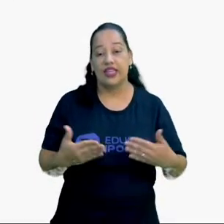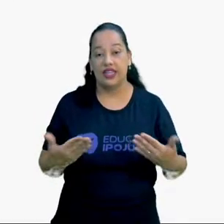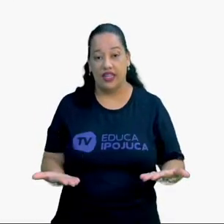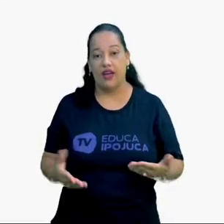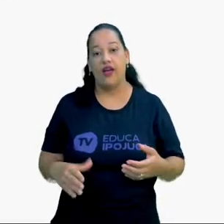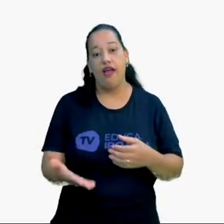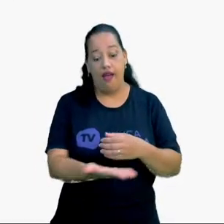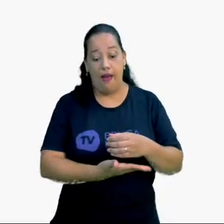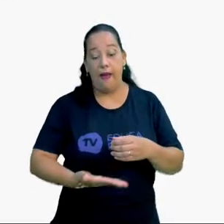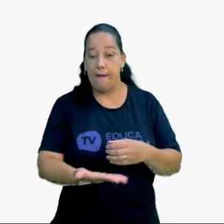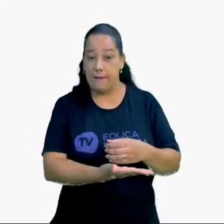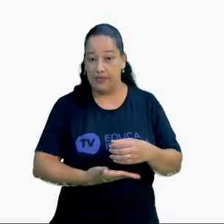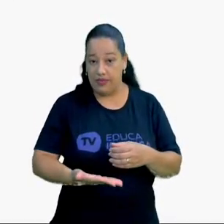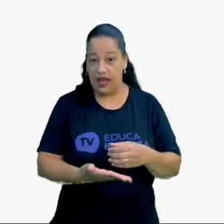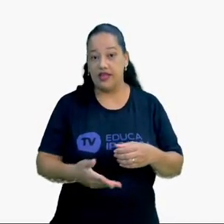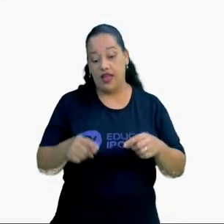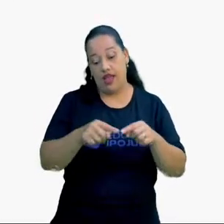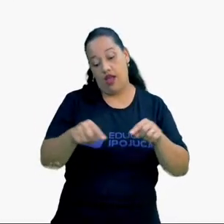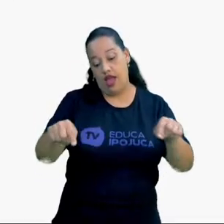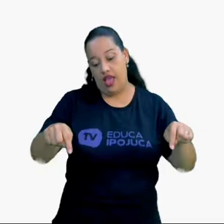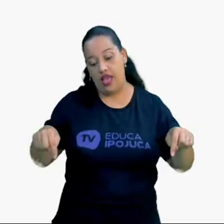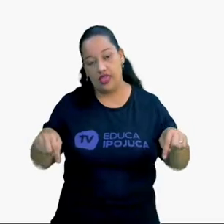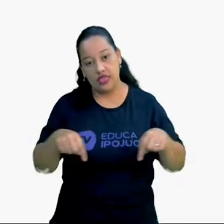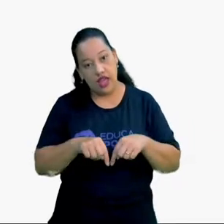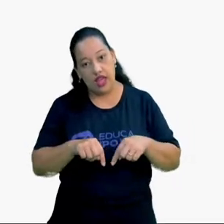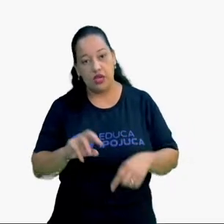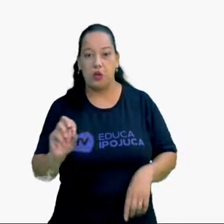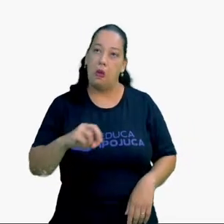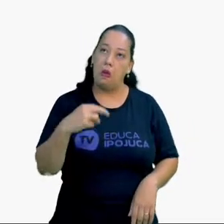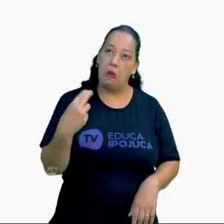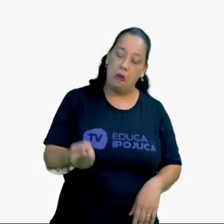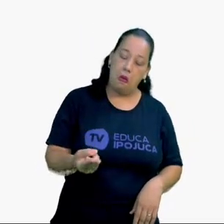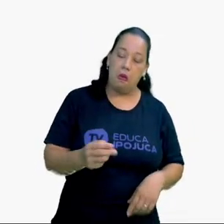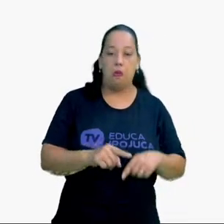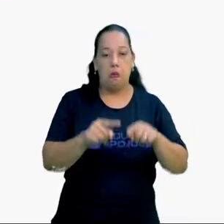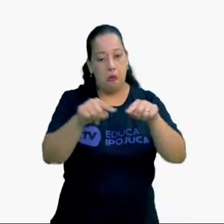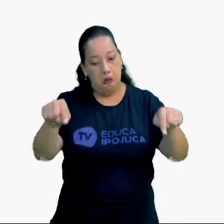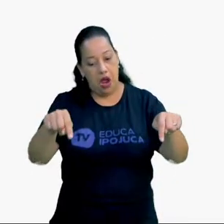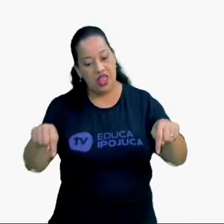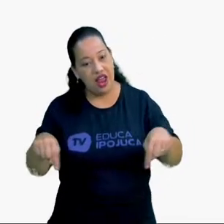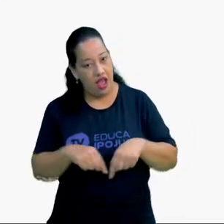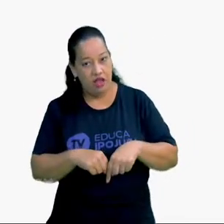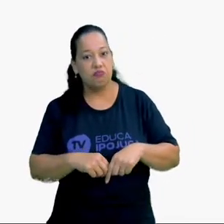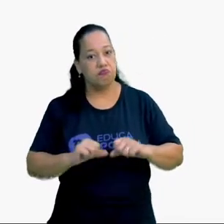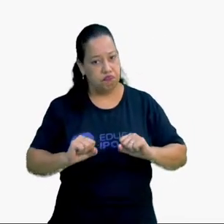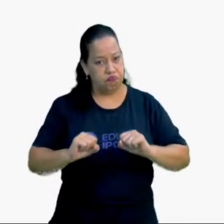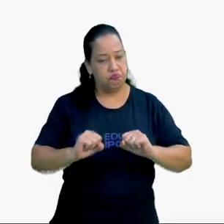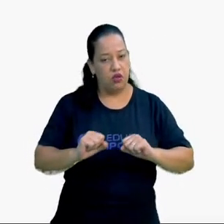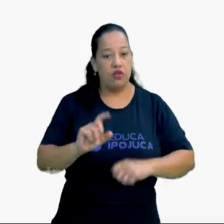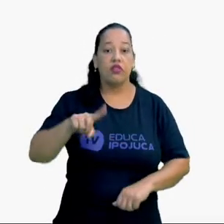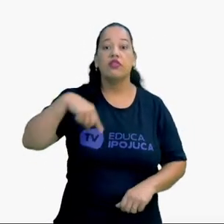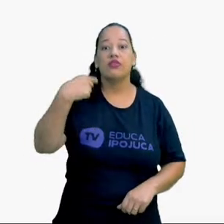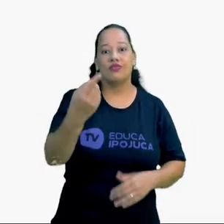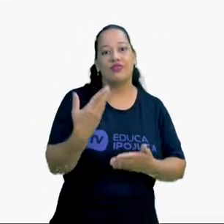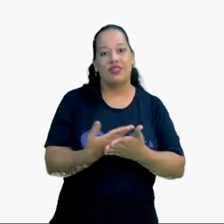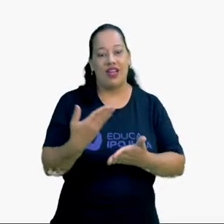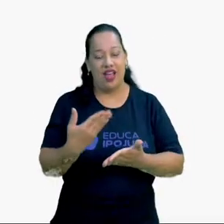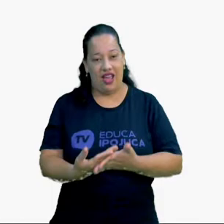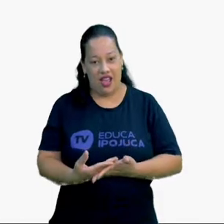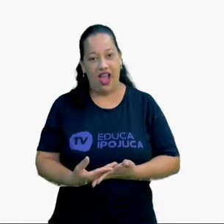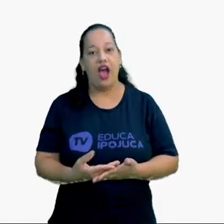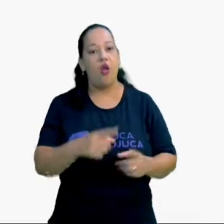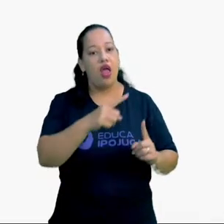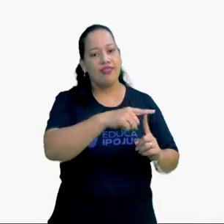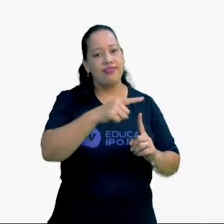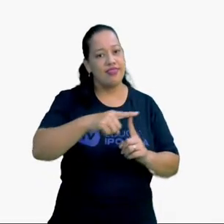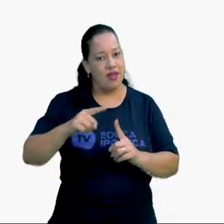é um retângulo, ou pode ser um quadrado, ou um paralelogramo, ok? Em outras aulas nós vamos ver outros tipos